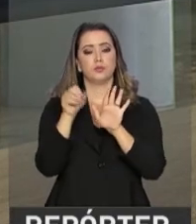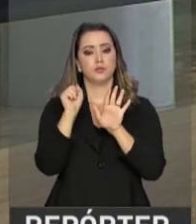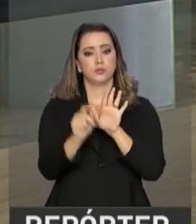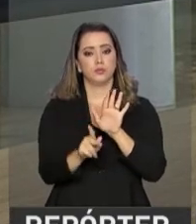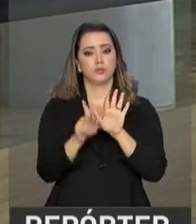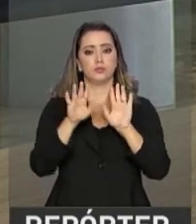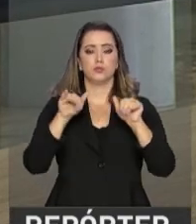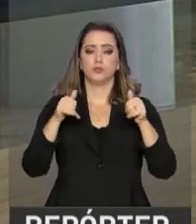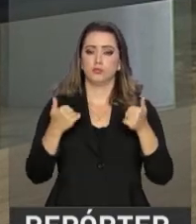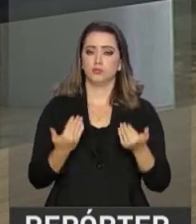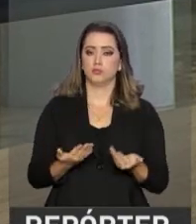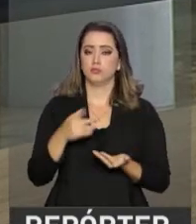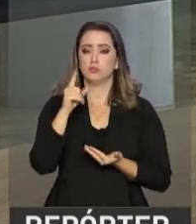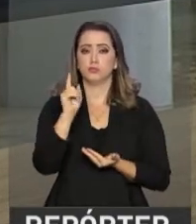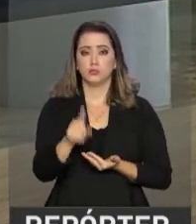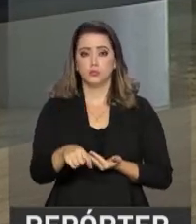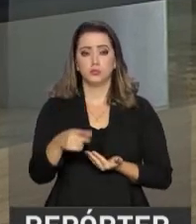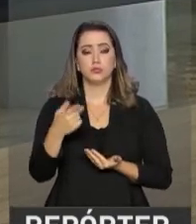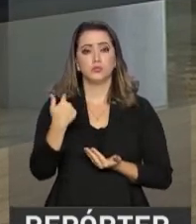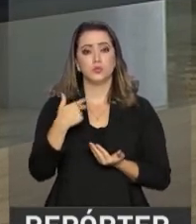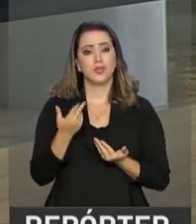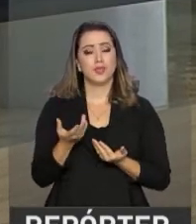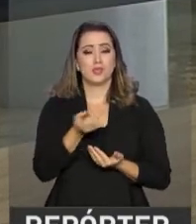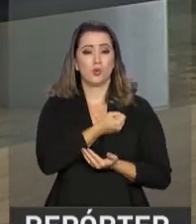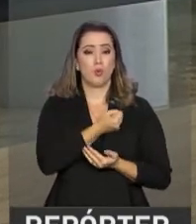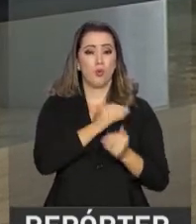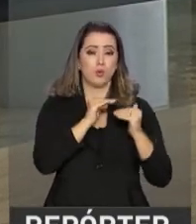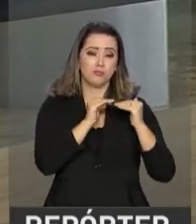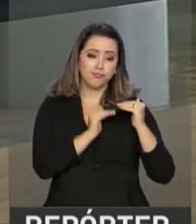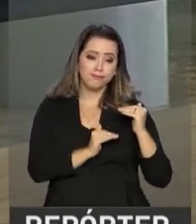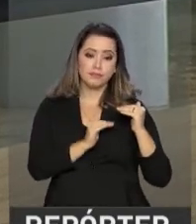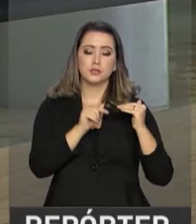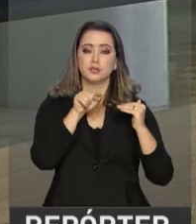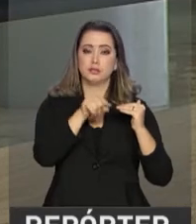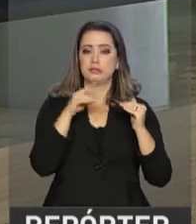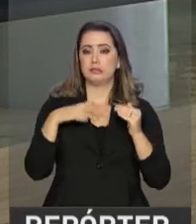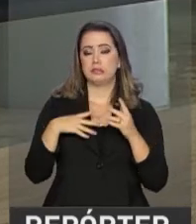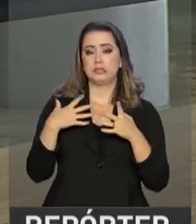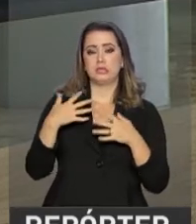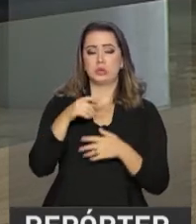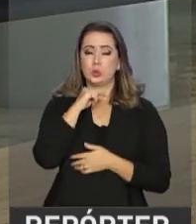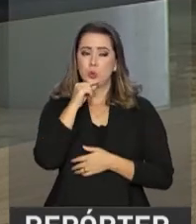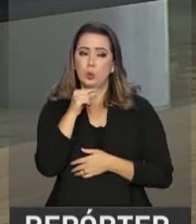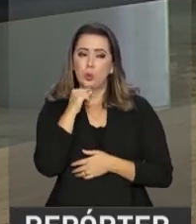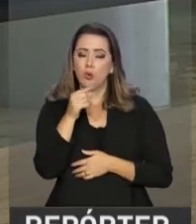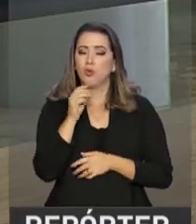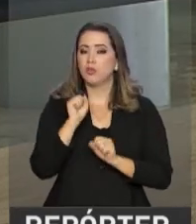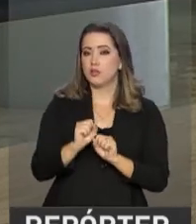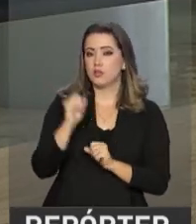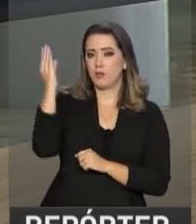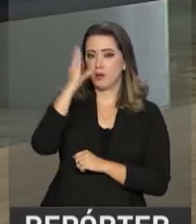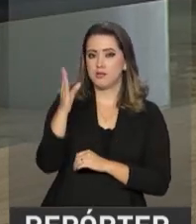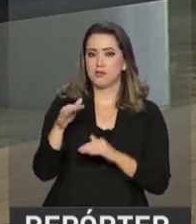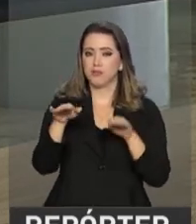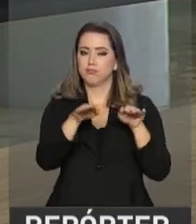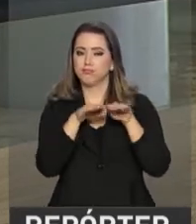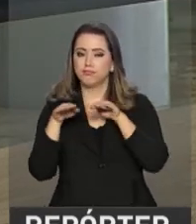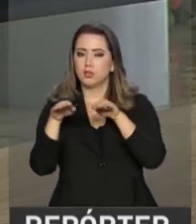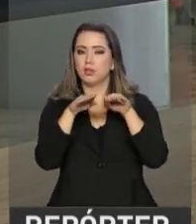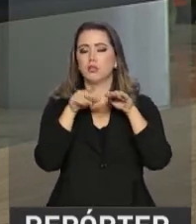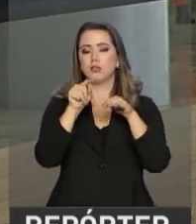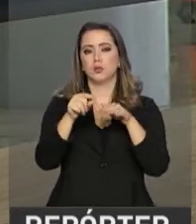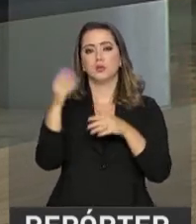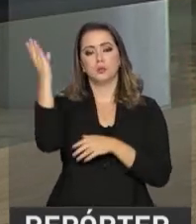segundo carlos marun esse rebaixamento reflete uma incerteza nos mercados com relação à capacidade de equilíbrio das contas públicas